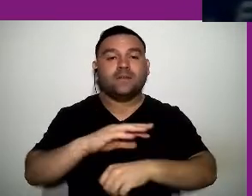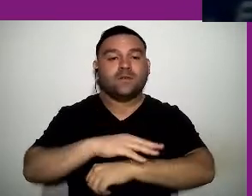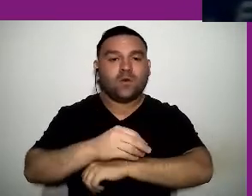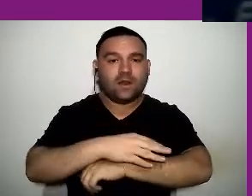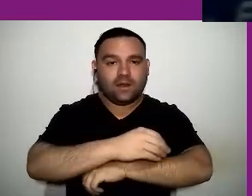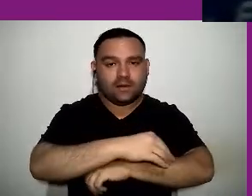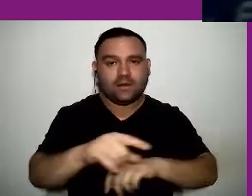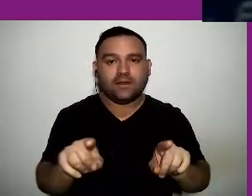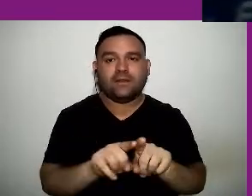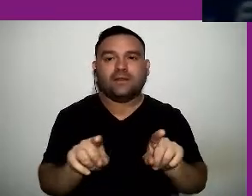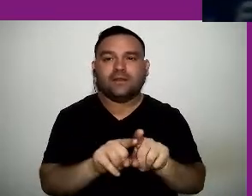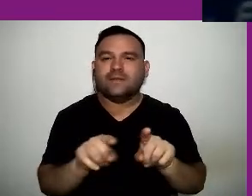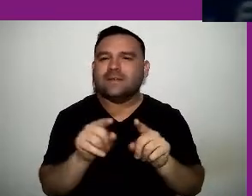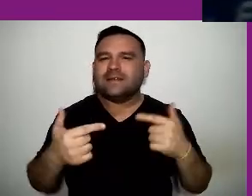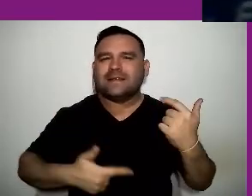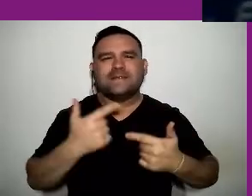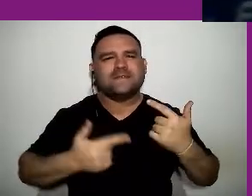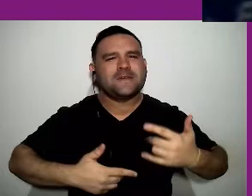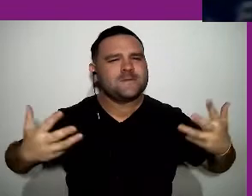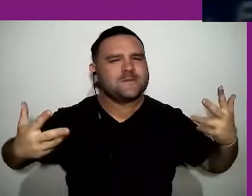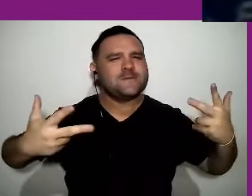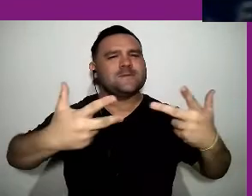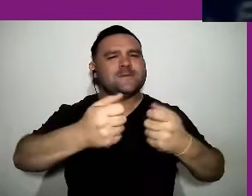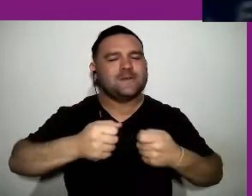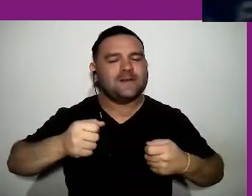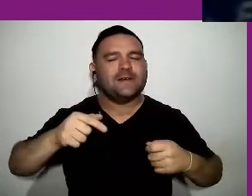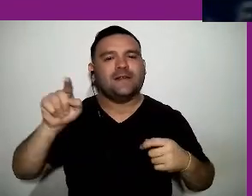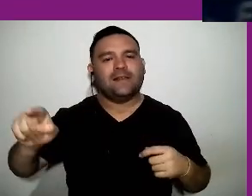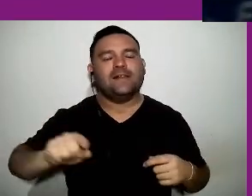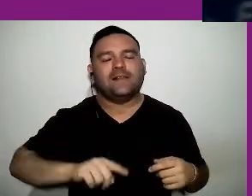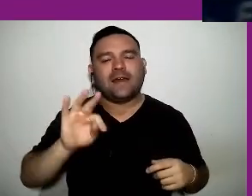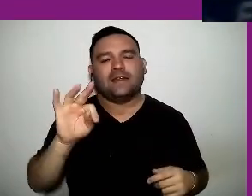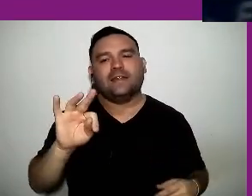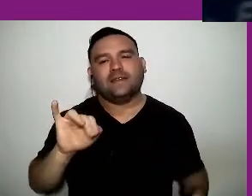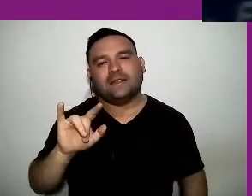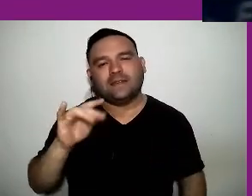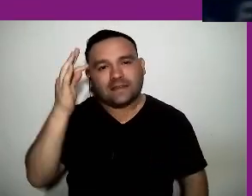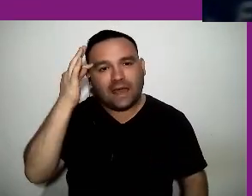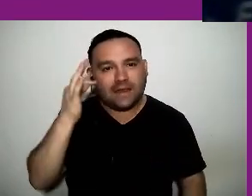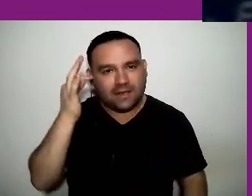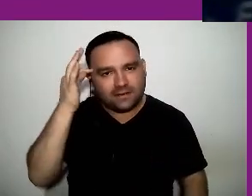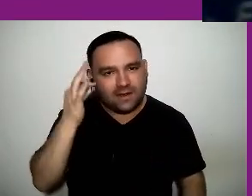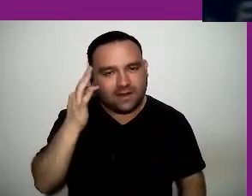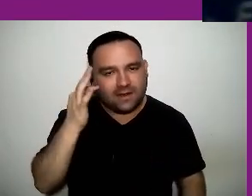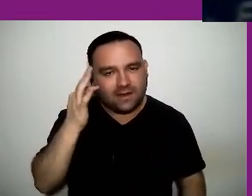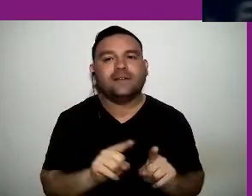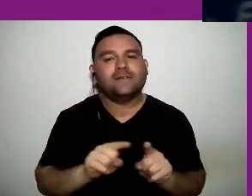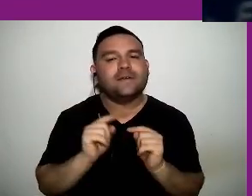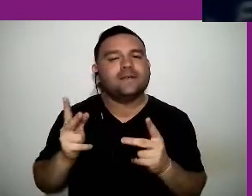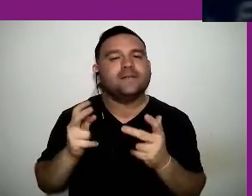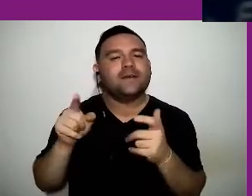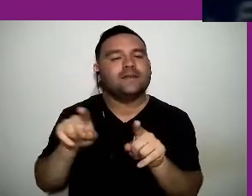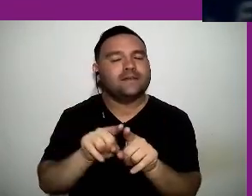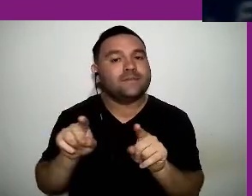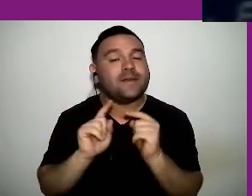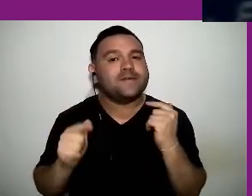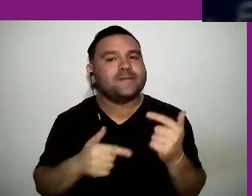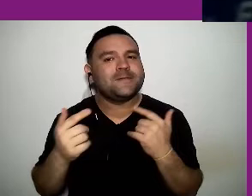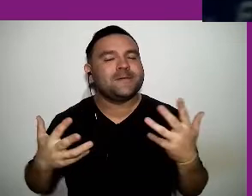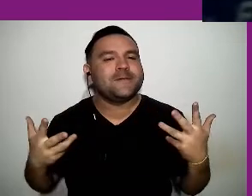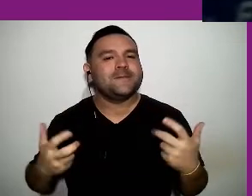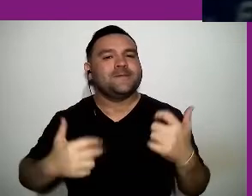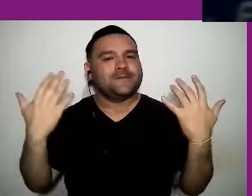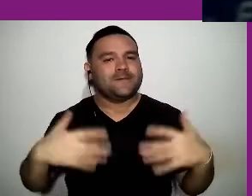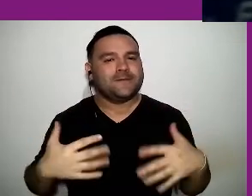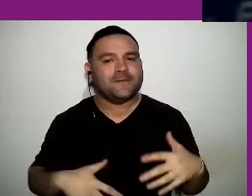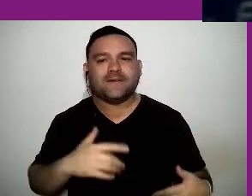mas também tem um trabalho maravilhoso em Bangkok, né, na Tailândia, Vi que agora também tem um trabalho maravilhoso